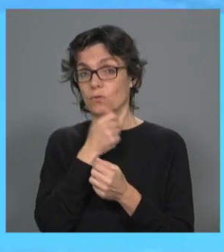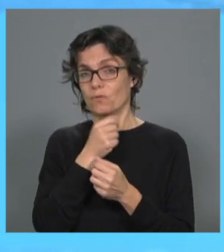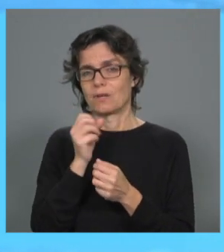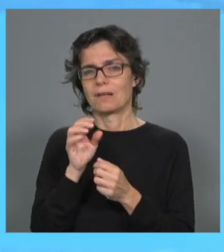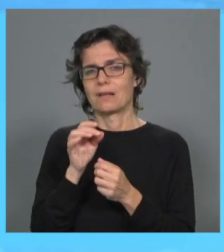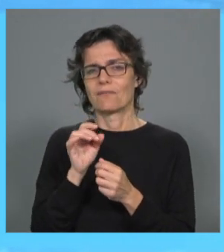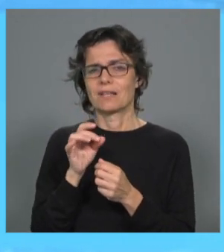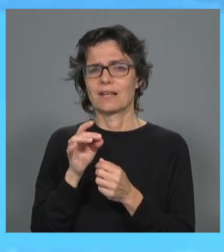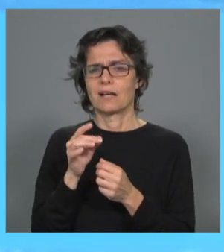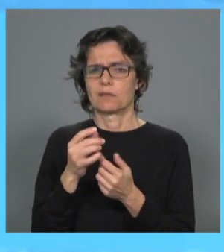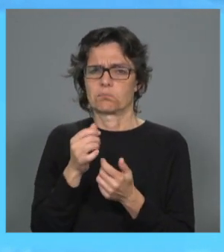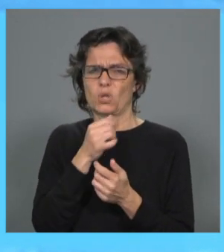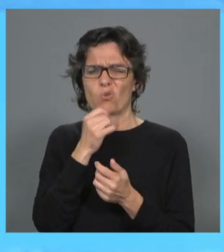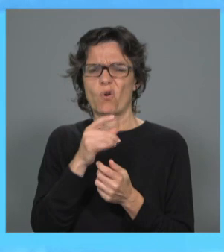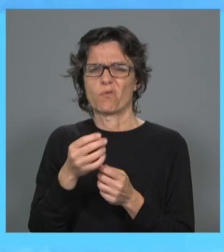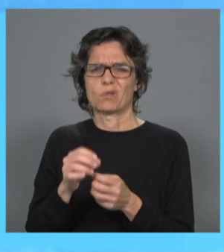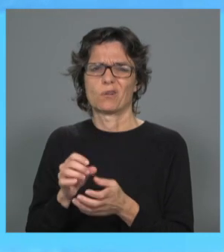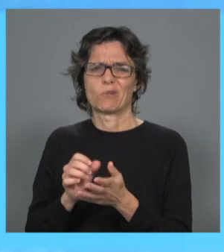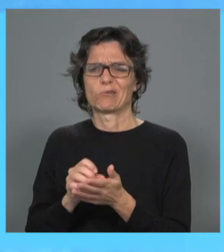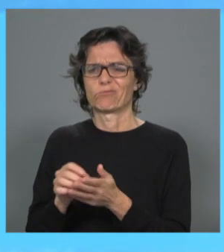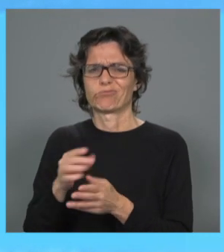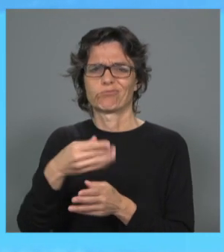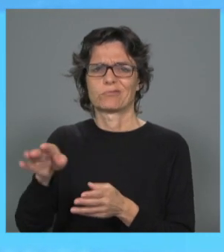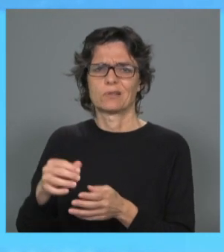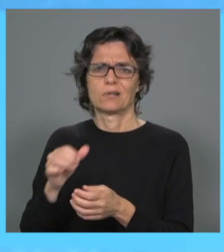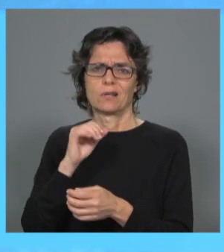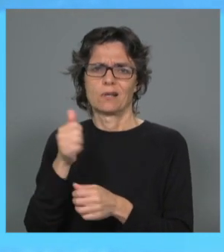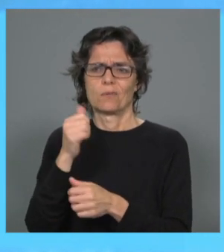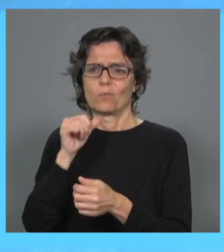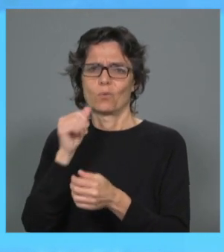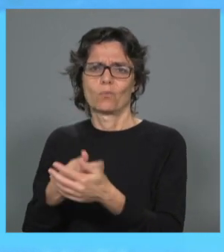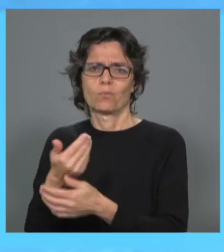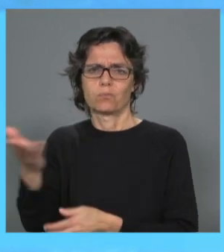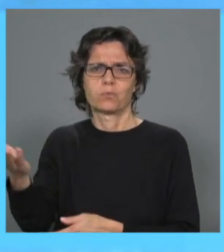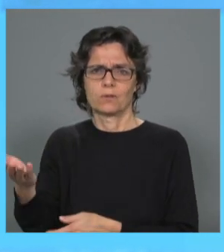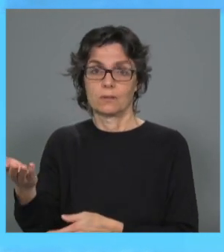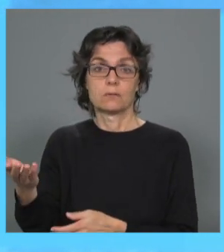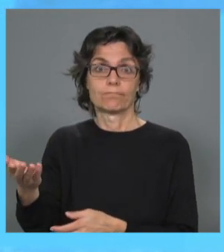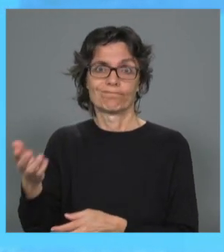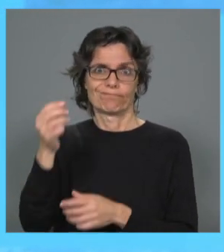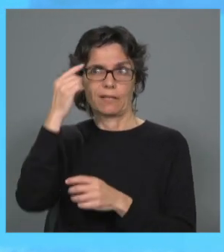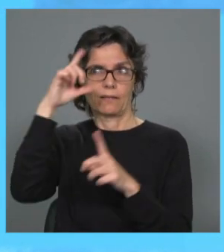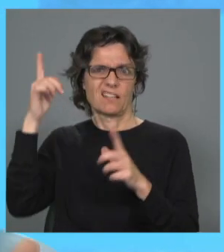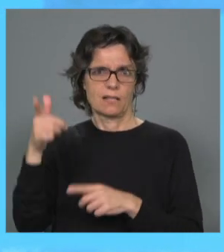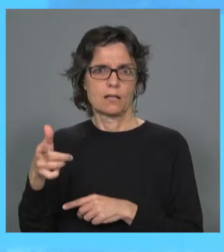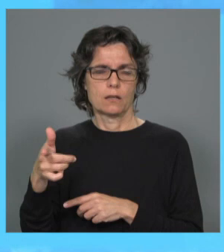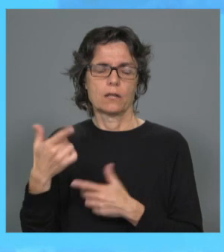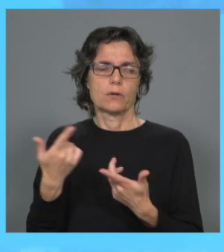destas pessoas. O que fazer, Dr. Pedro Macedo, e a partir da experiência de décadas no acompanhamento de pessoas idosas, o que fazer para combater, de facto, esta tendência